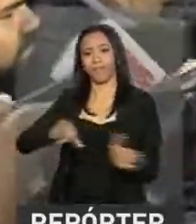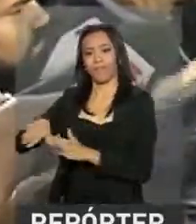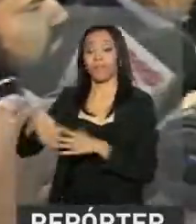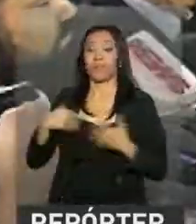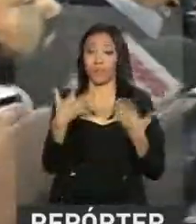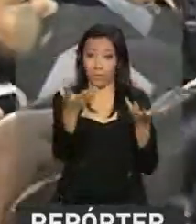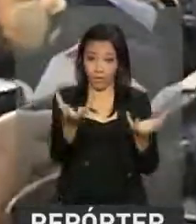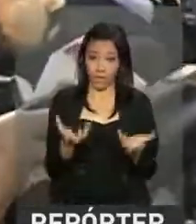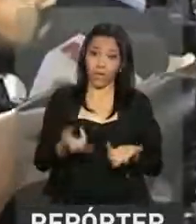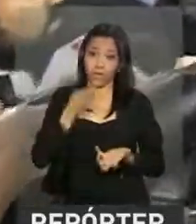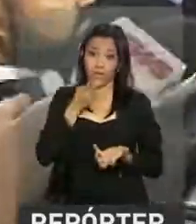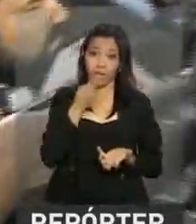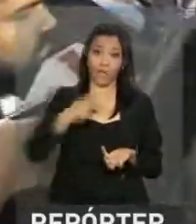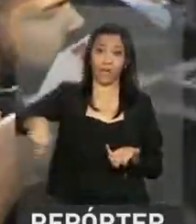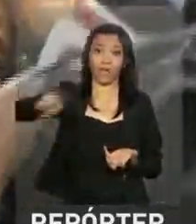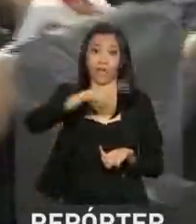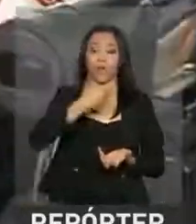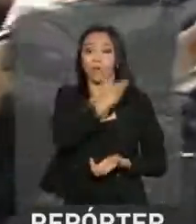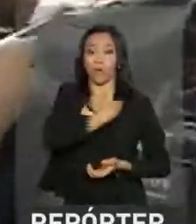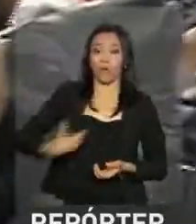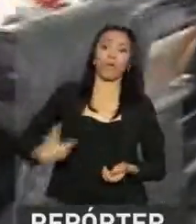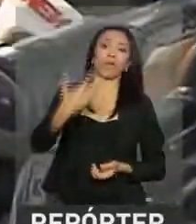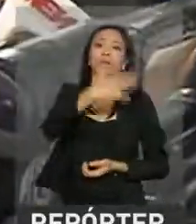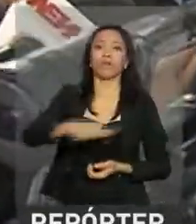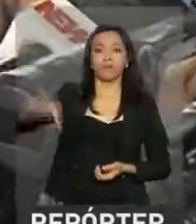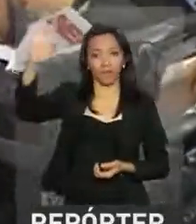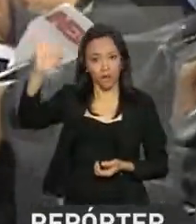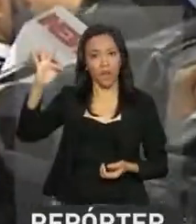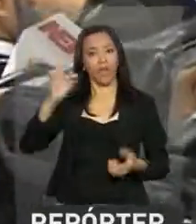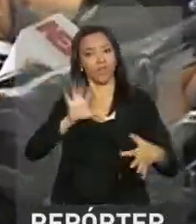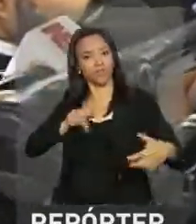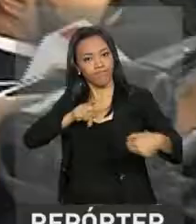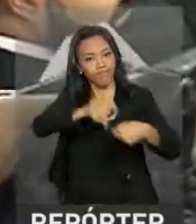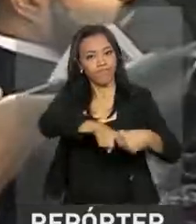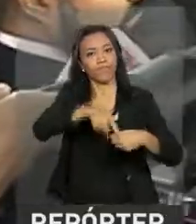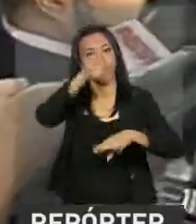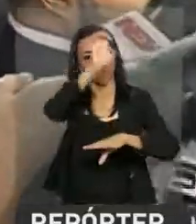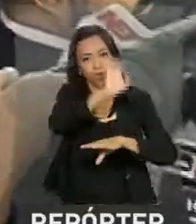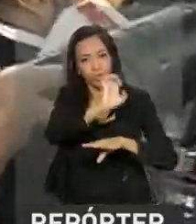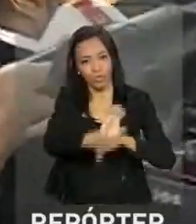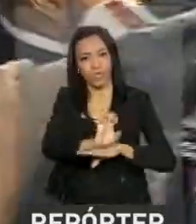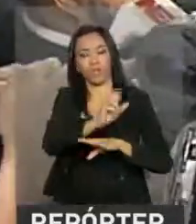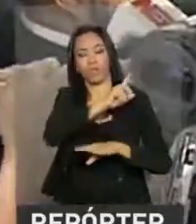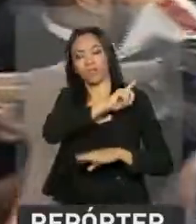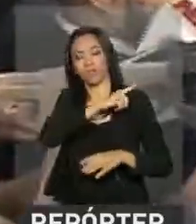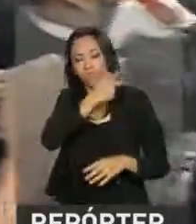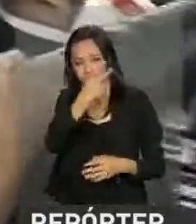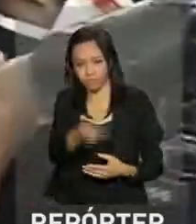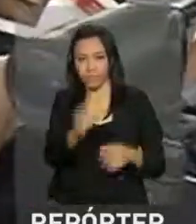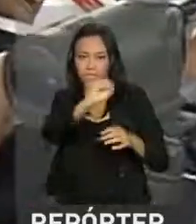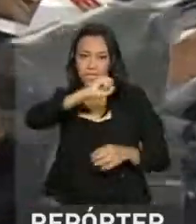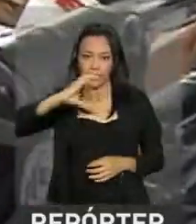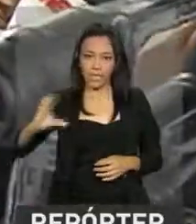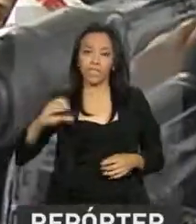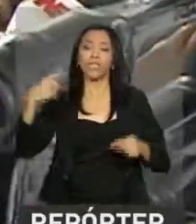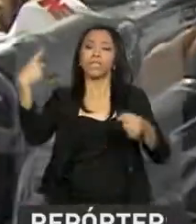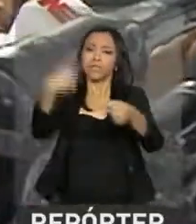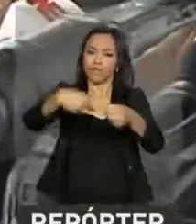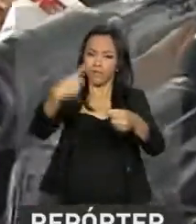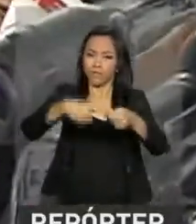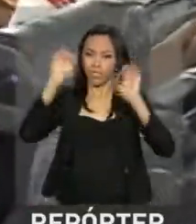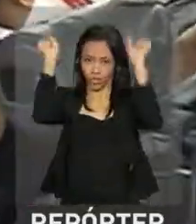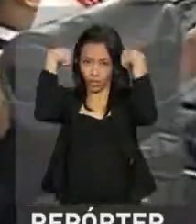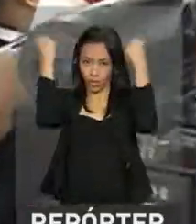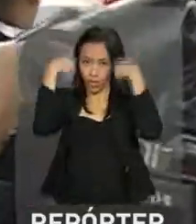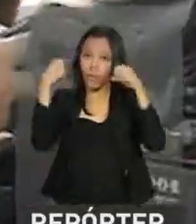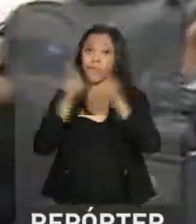que a União Federal se uniu ao governo de Santa Catarina, à prefeitura de Chapecó e à Colômbia.